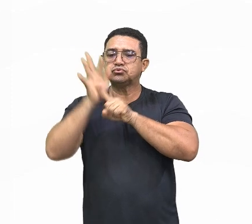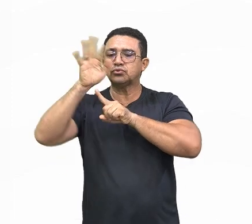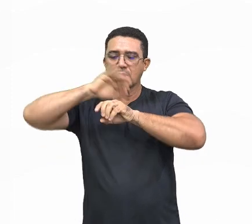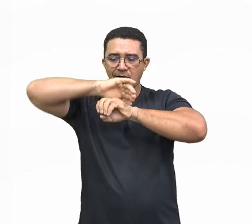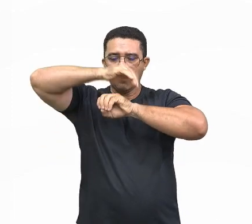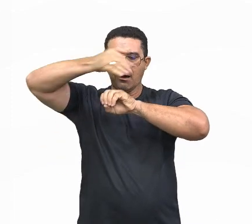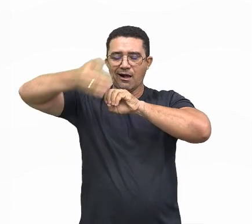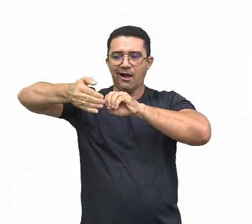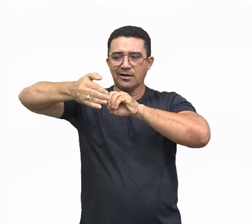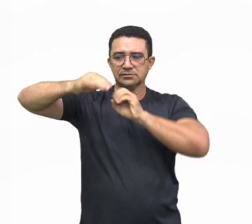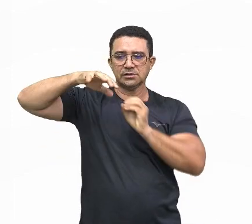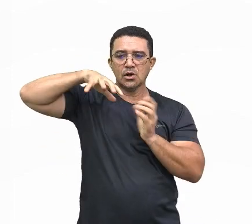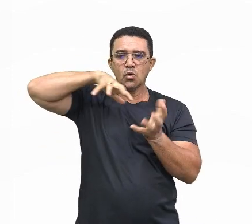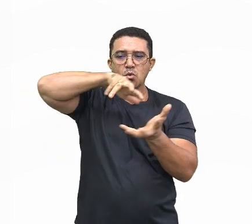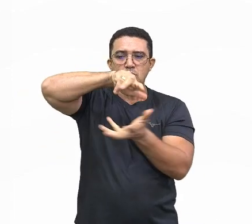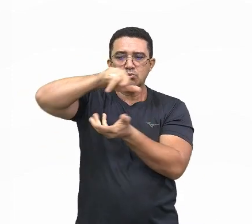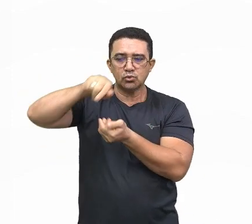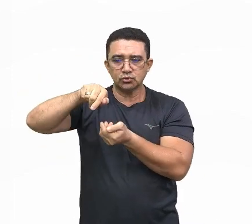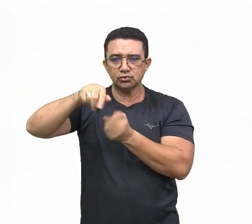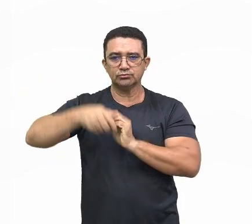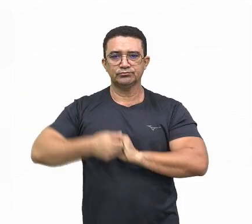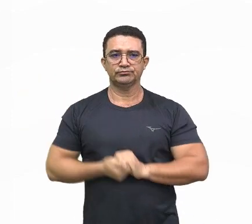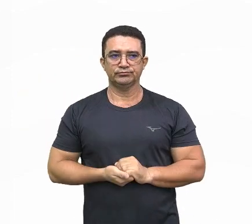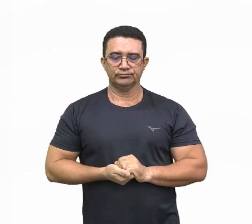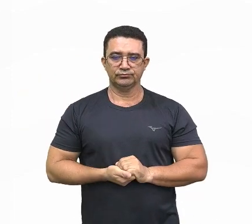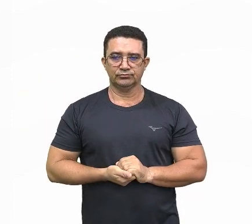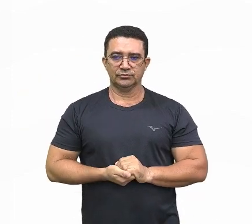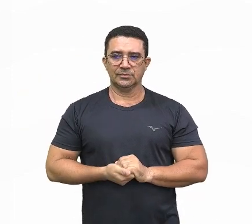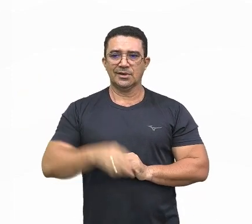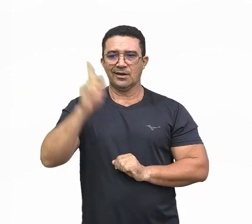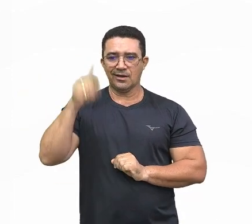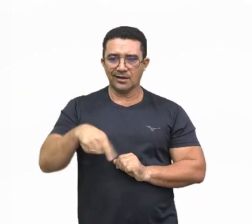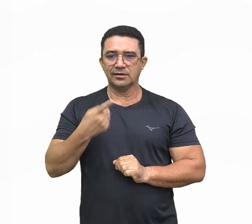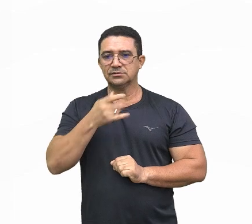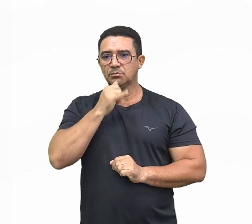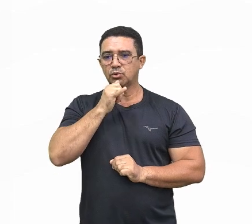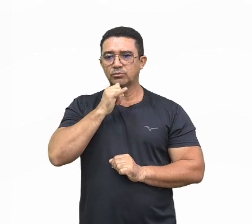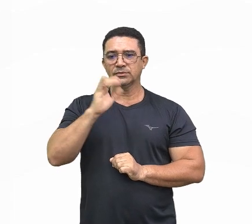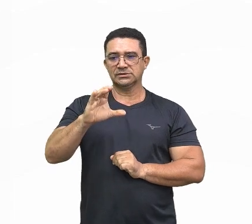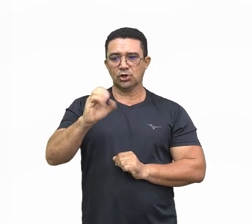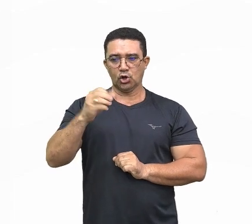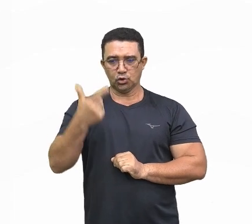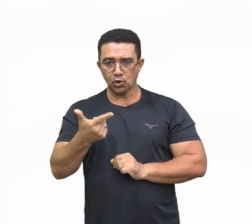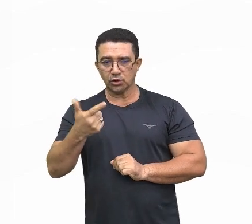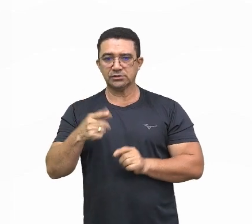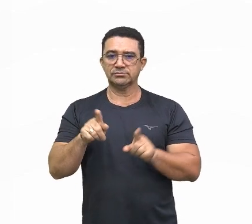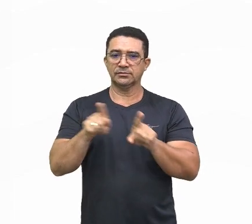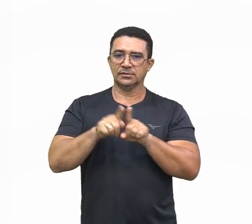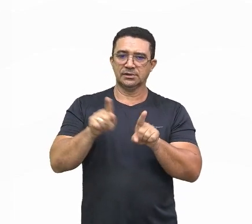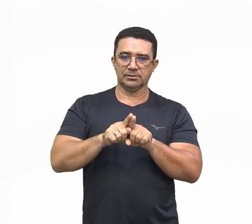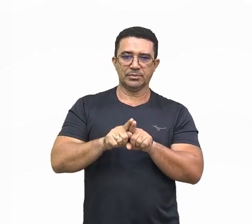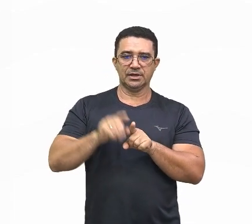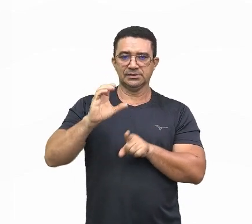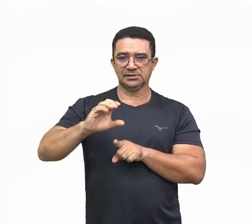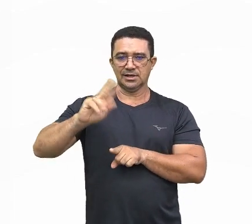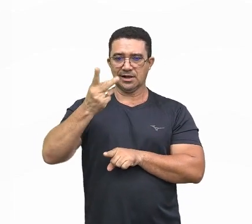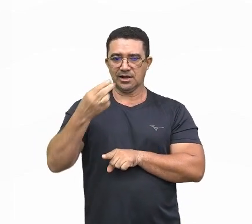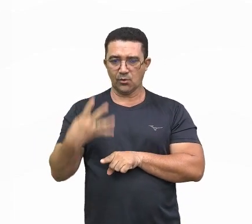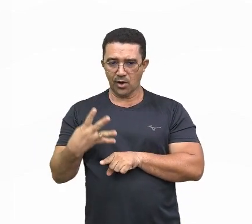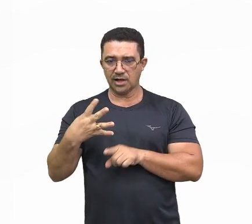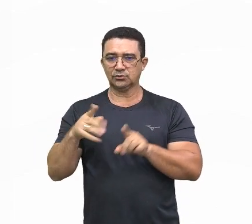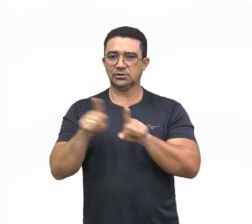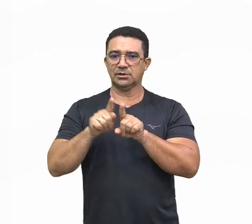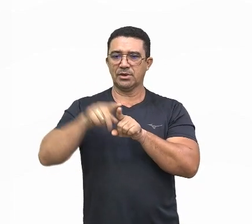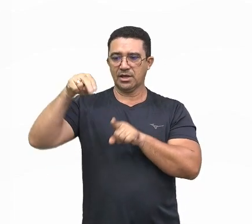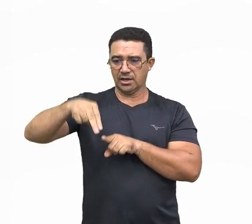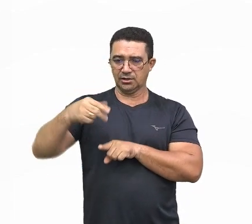Terra. Essa camada ela é composta principalmente por gás carbônico, metano e óxido nitroso e